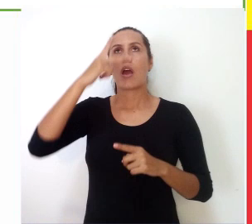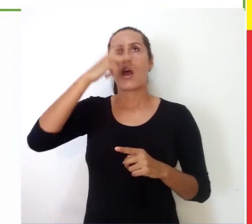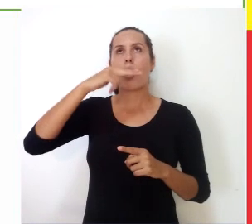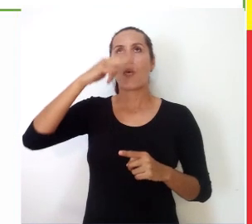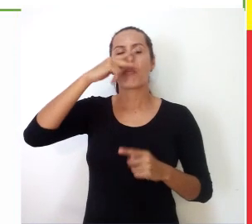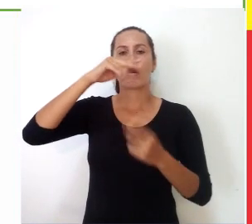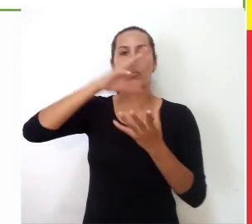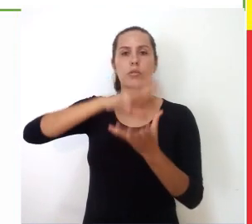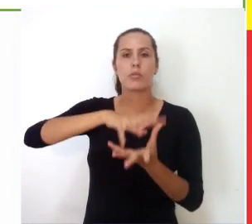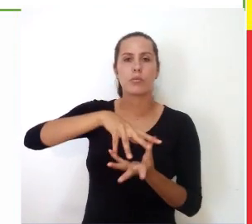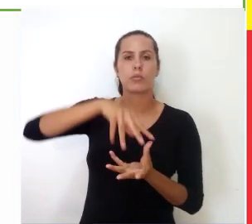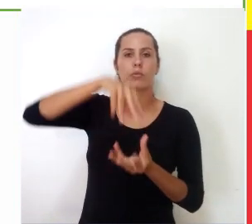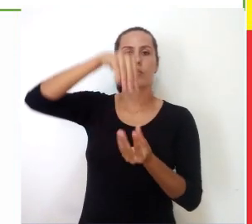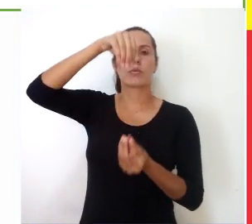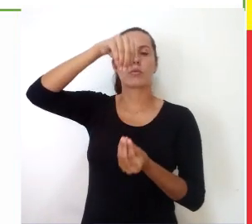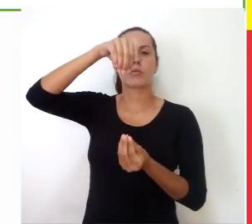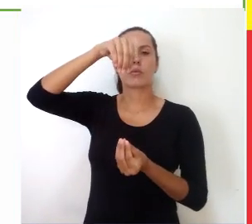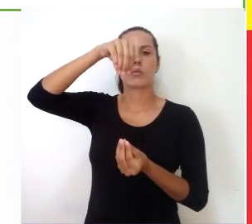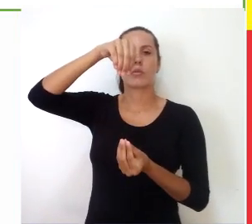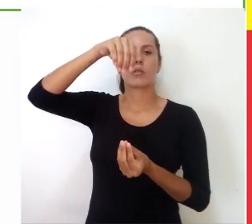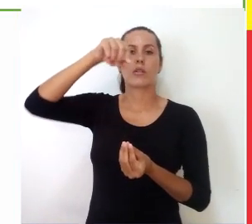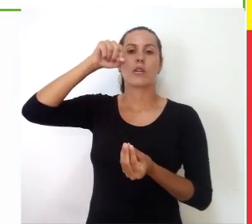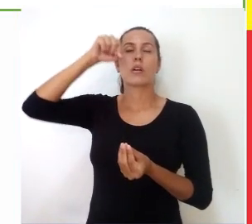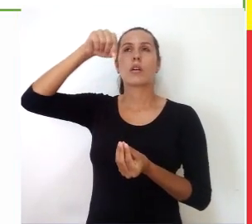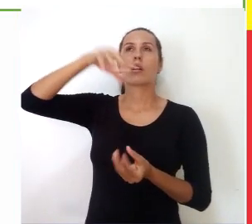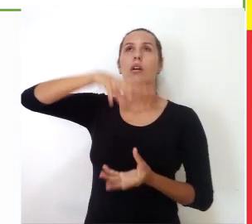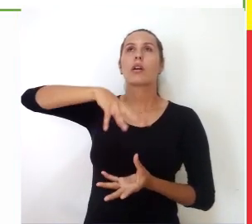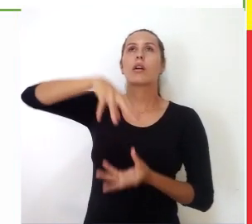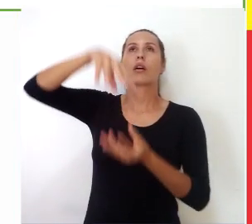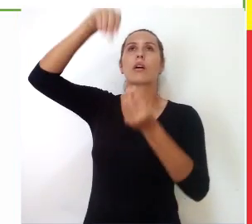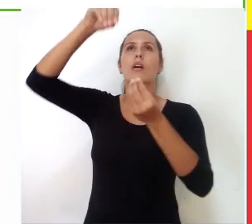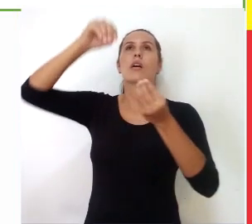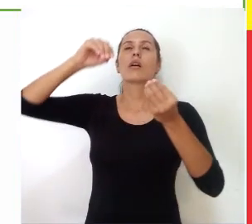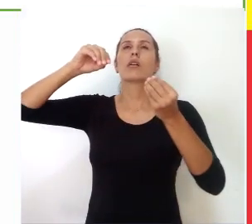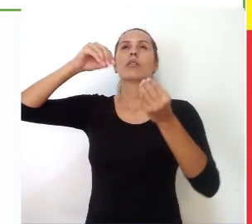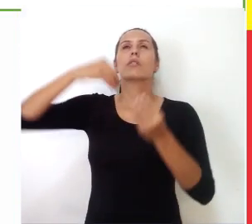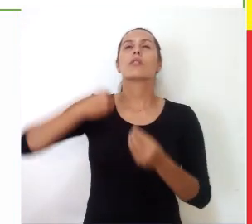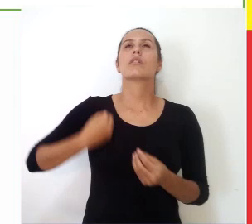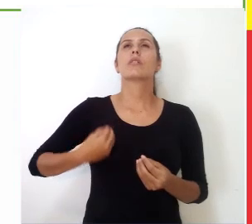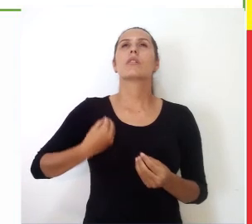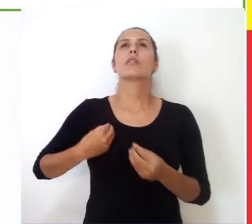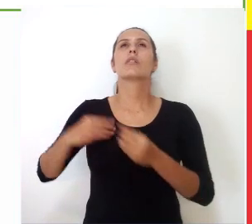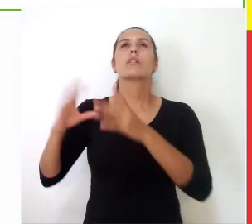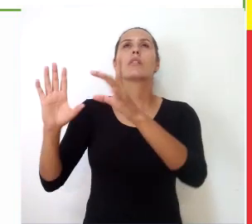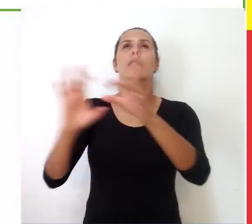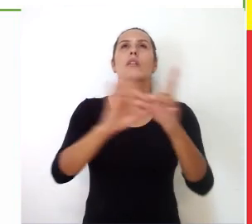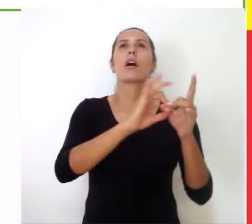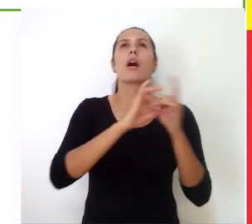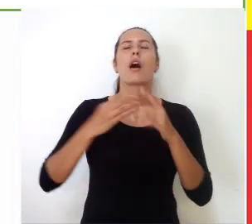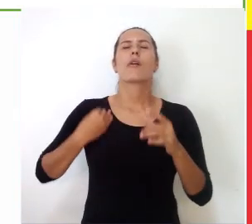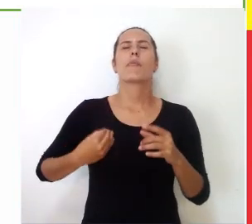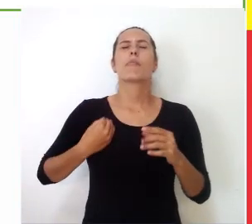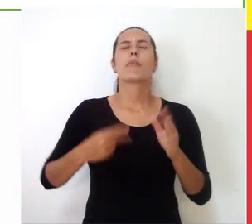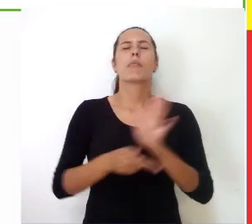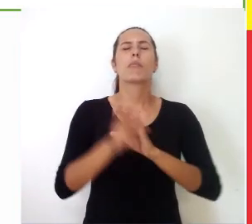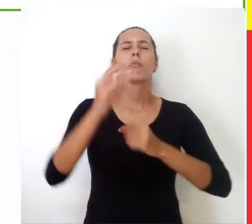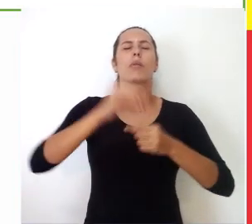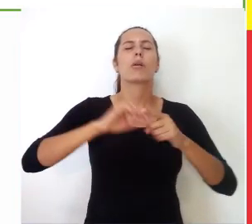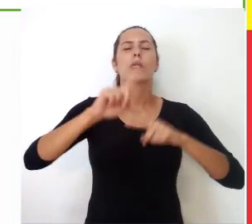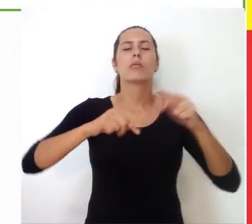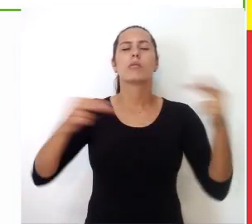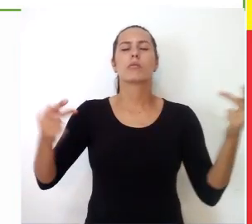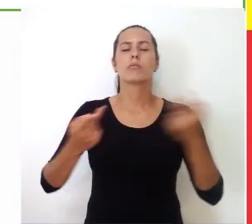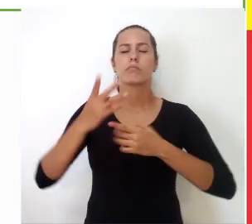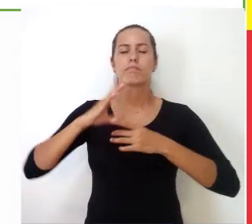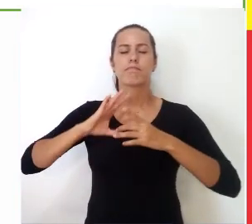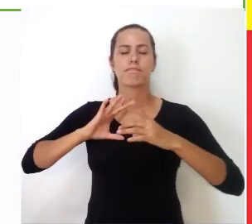o Espírito que nos une está em tudo, conectando todas as coisas em um fluxo permanente, a